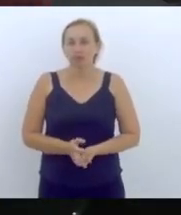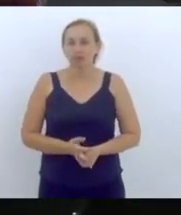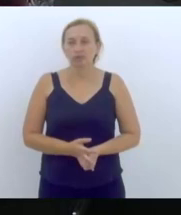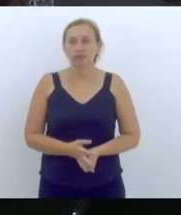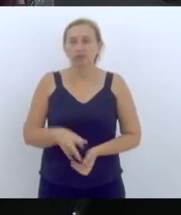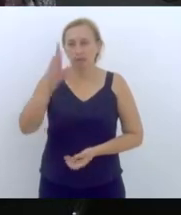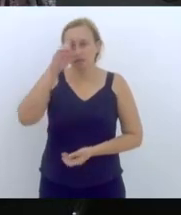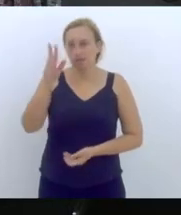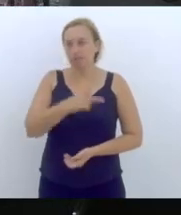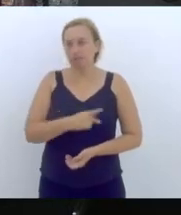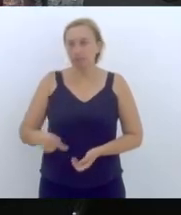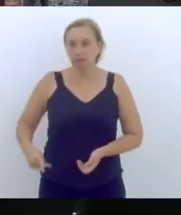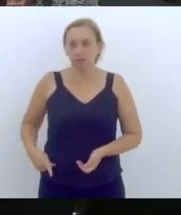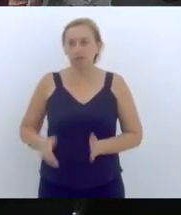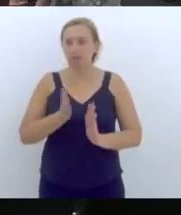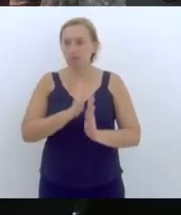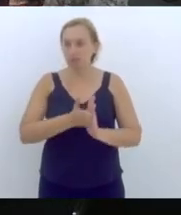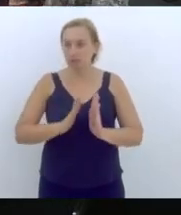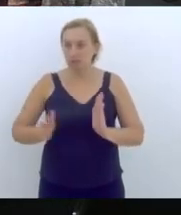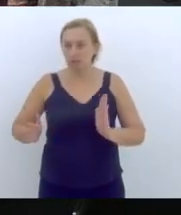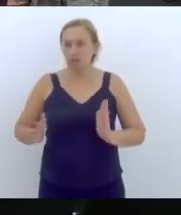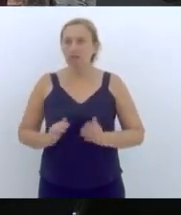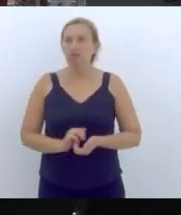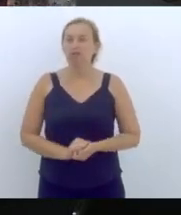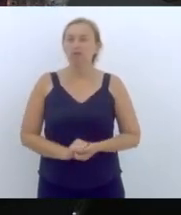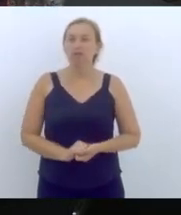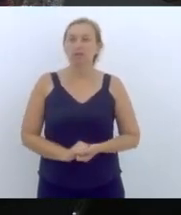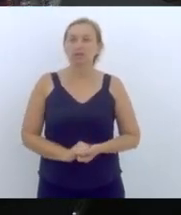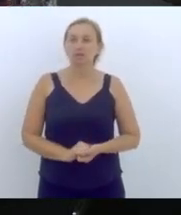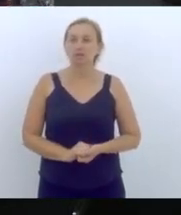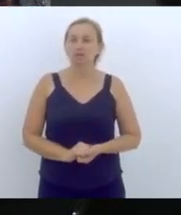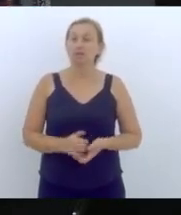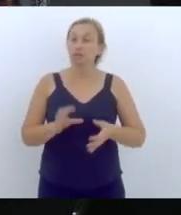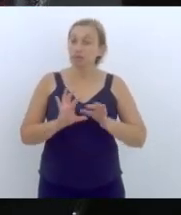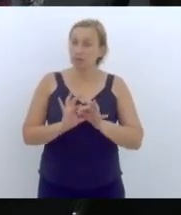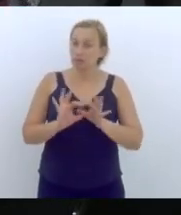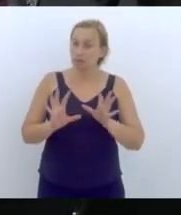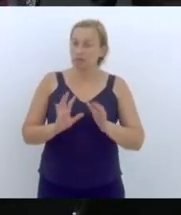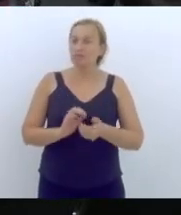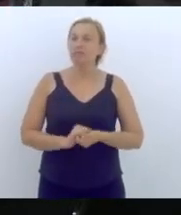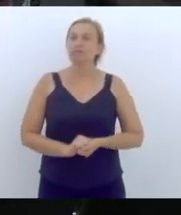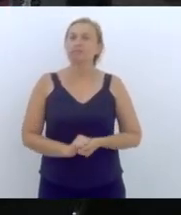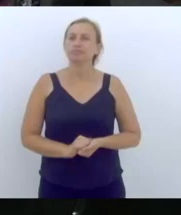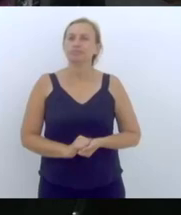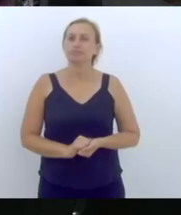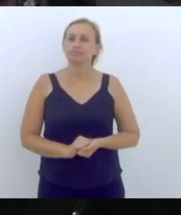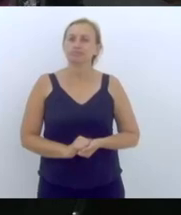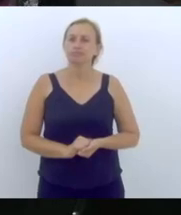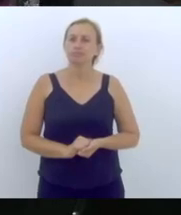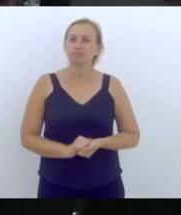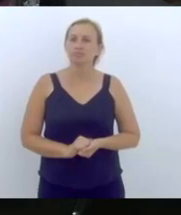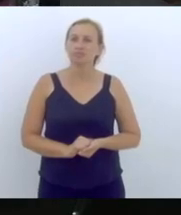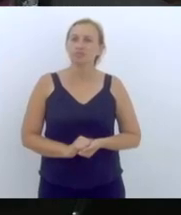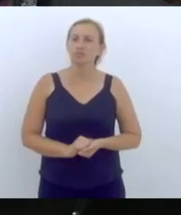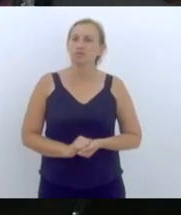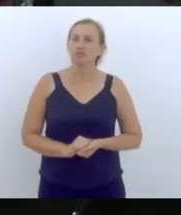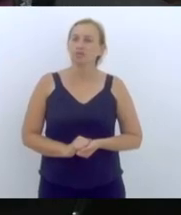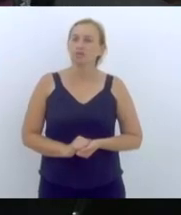Senhora Presidente, questão de ordem. Concedida. Presidente, no